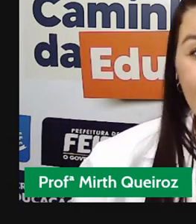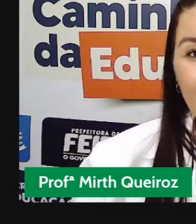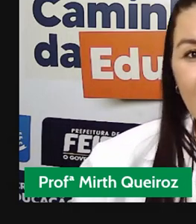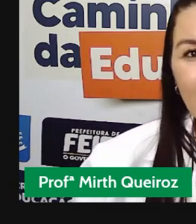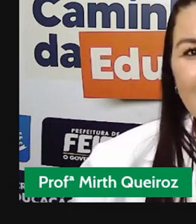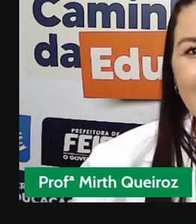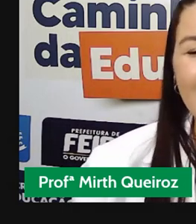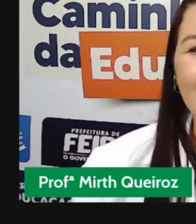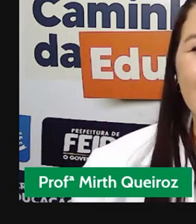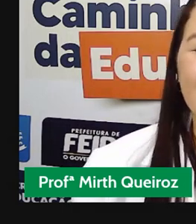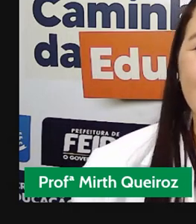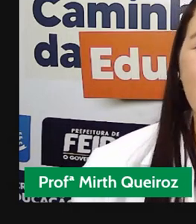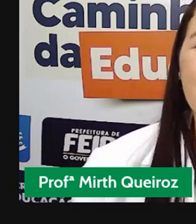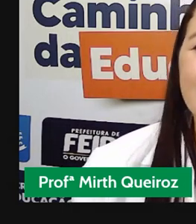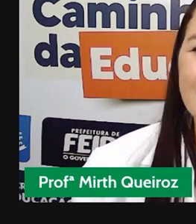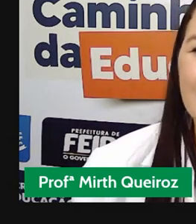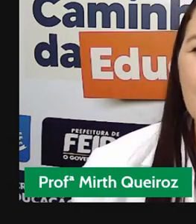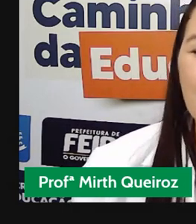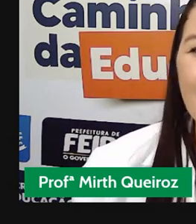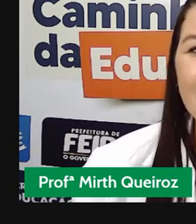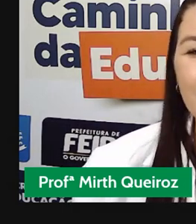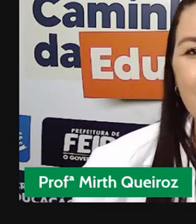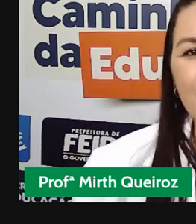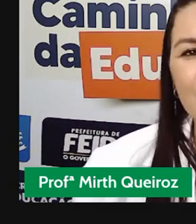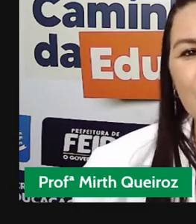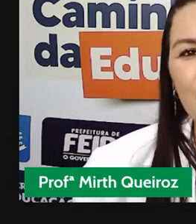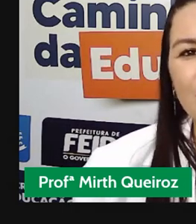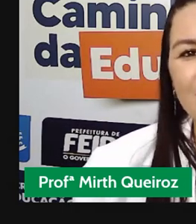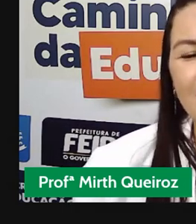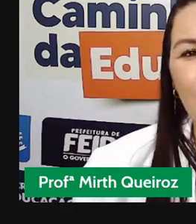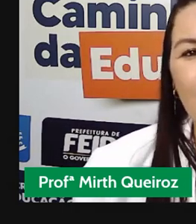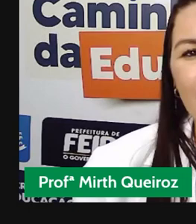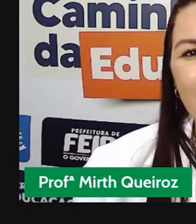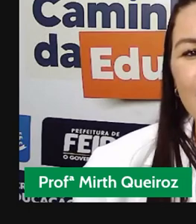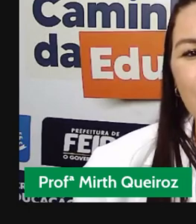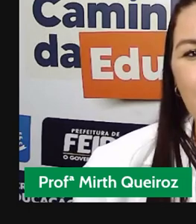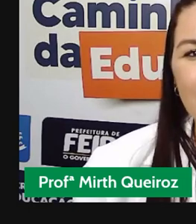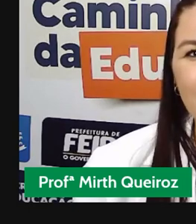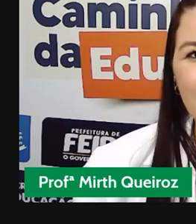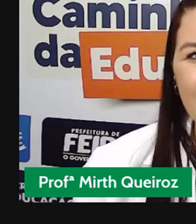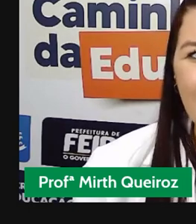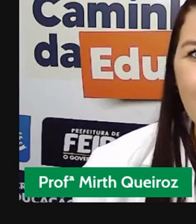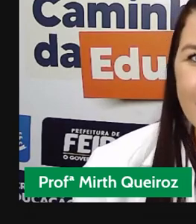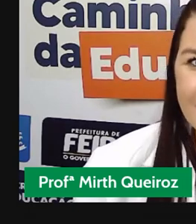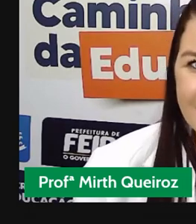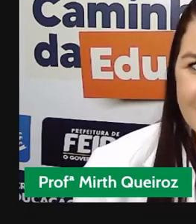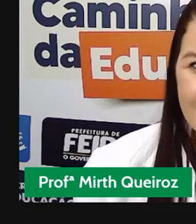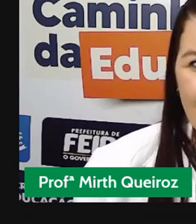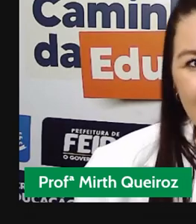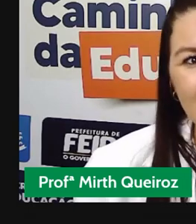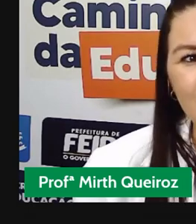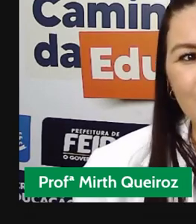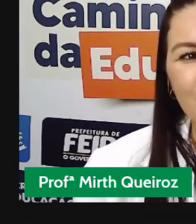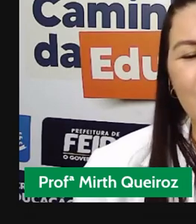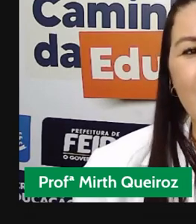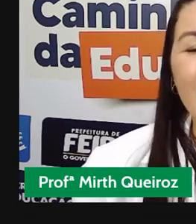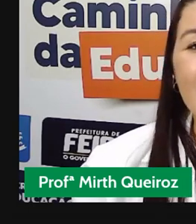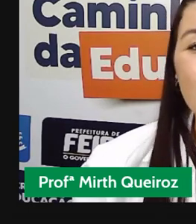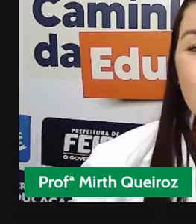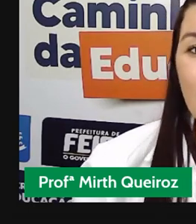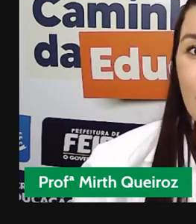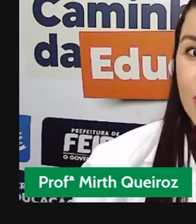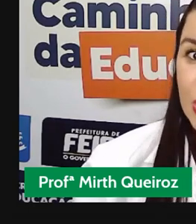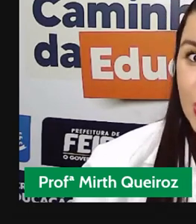é com enorme alegria que a gente recebe vocês aqui mais uma vez o nosso canal para mais um momento de aprendizado